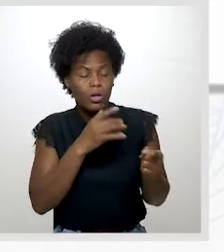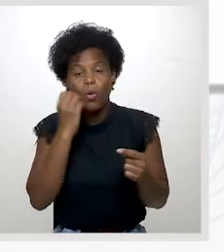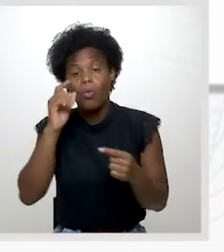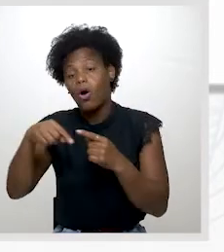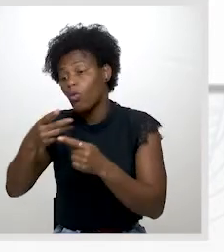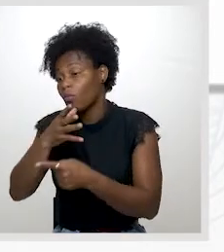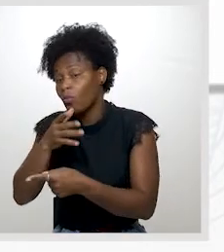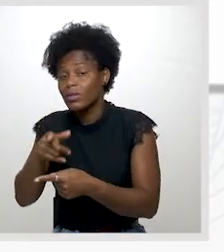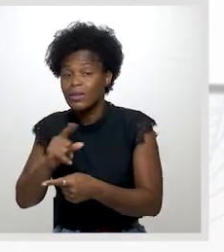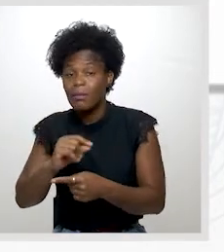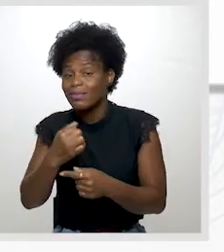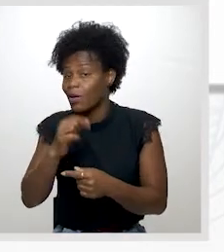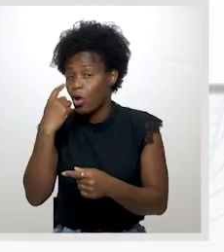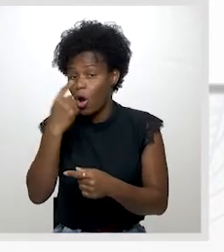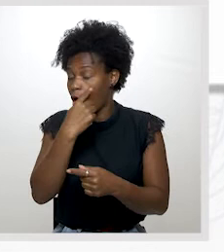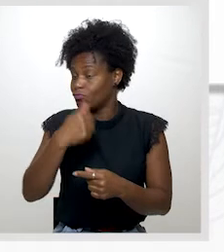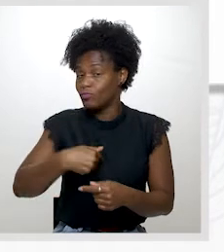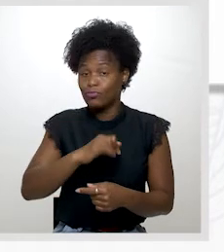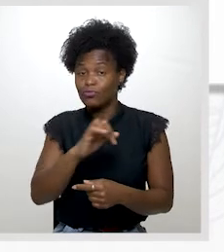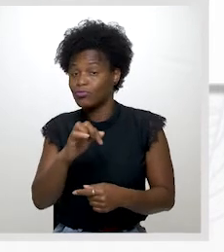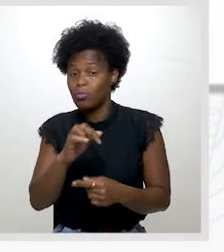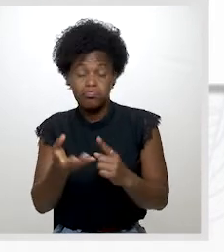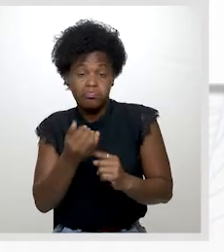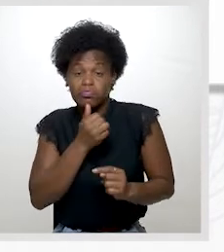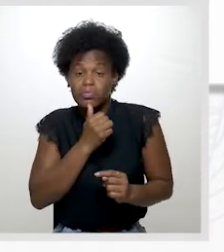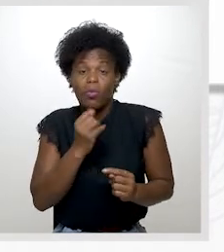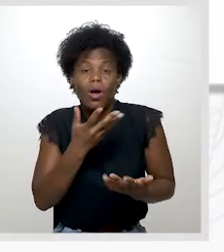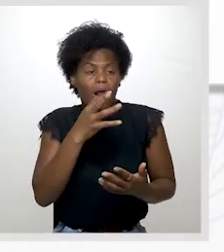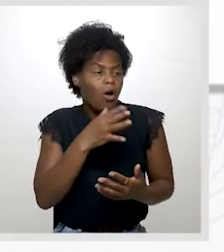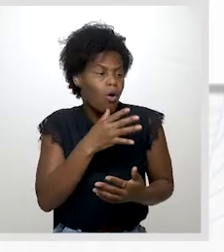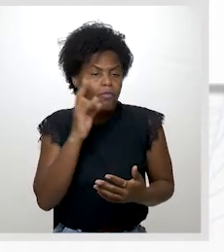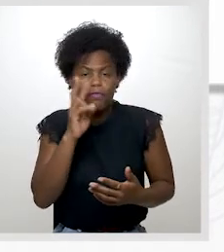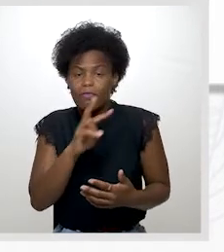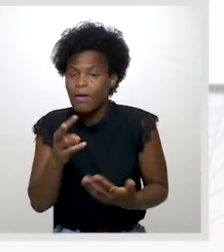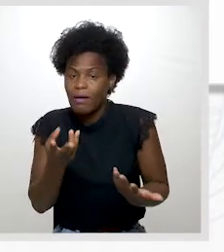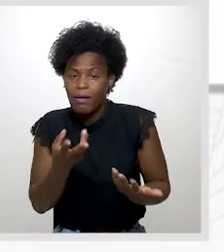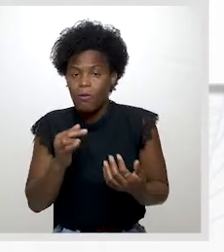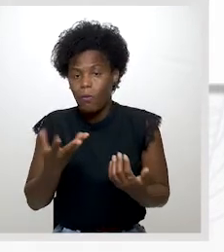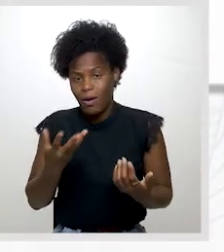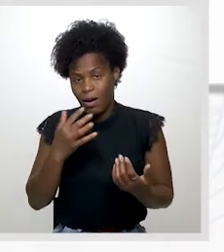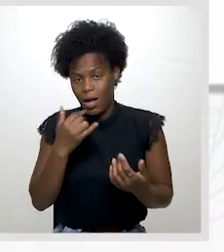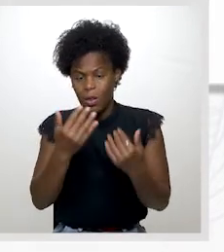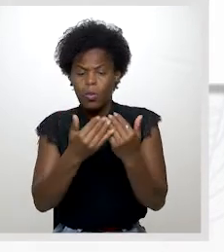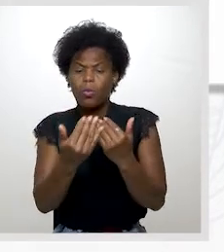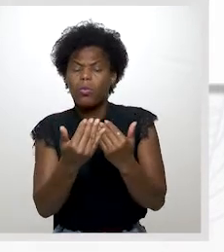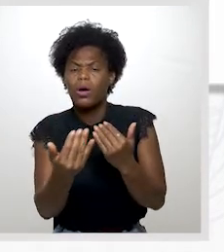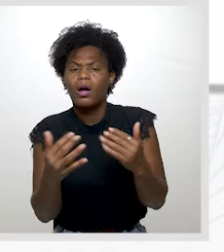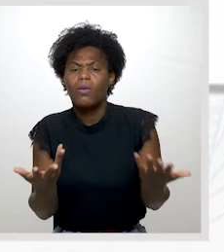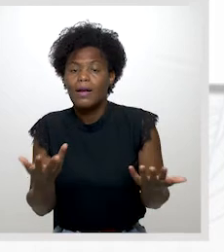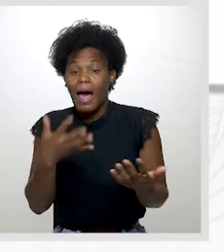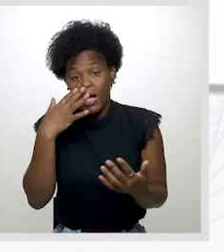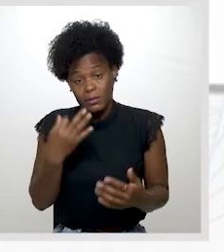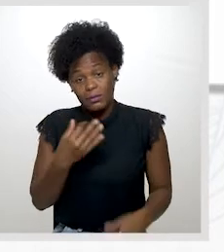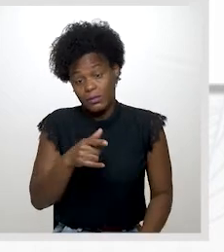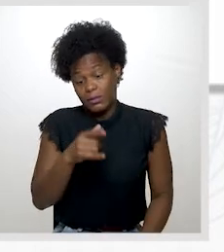outra. Nem os seus próprios olhos conseguem decidir que cor estão vendo, quando os têm diante.